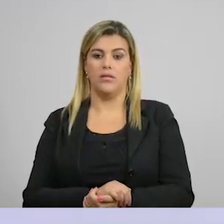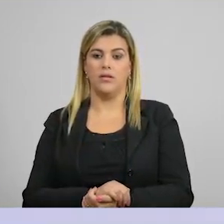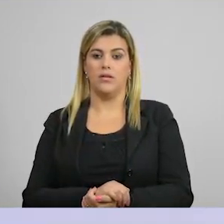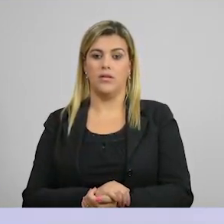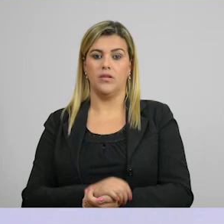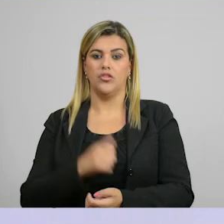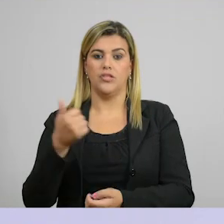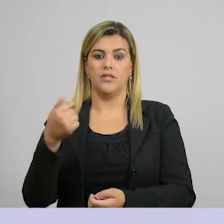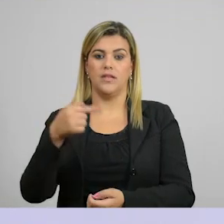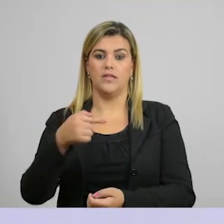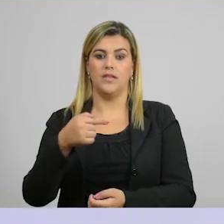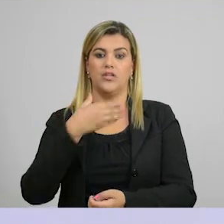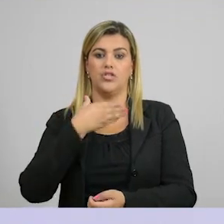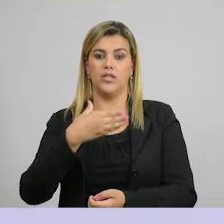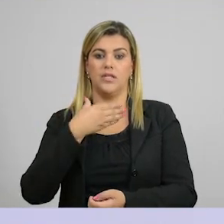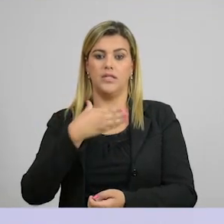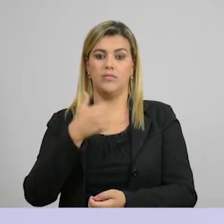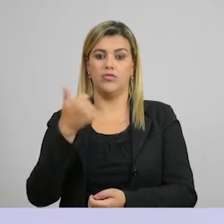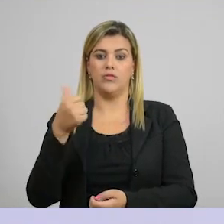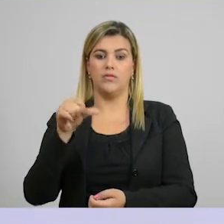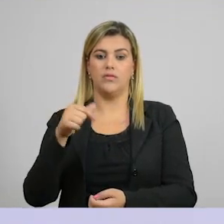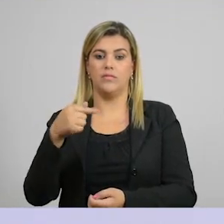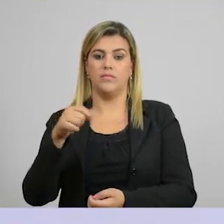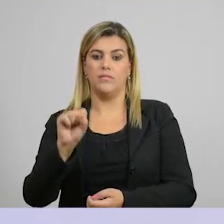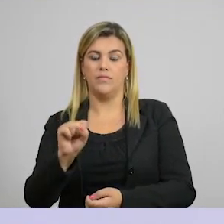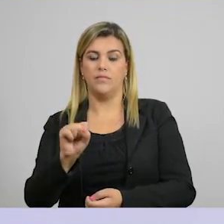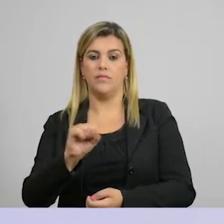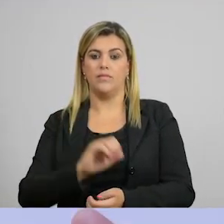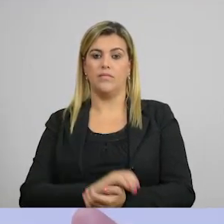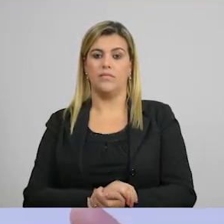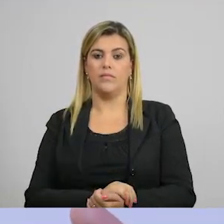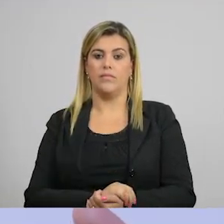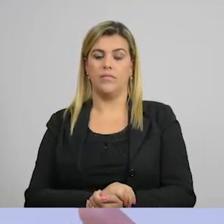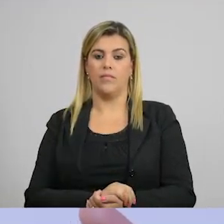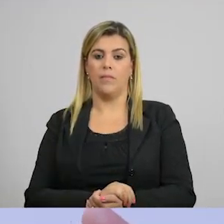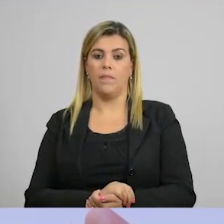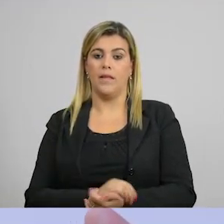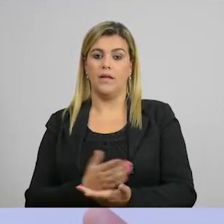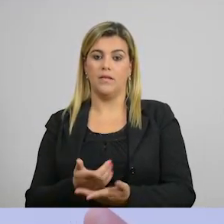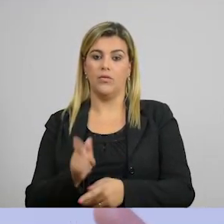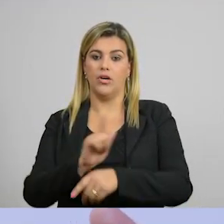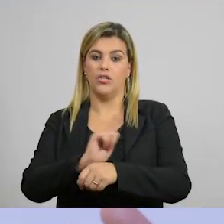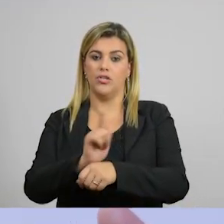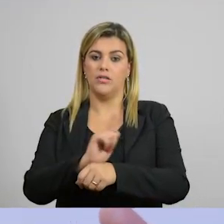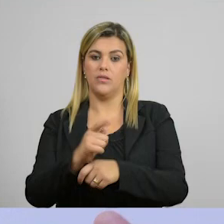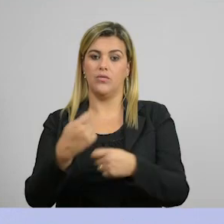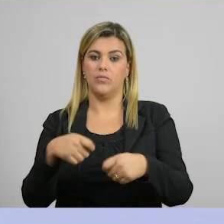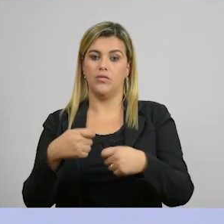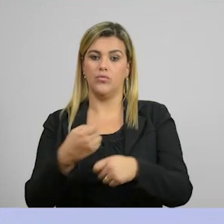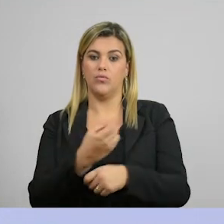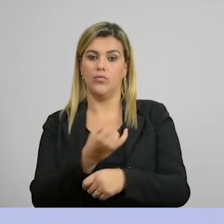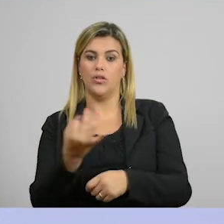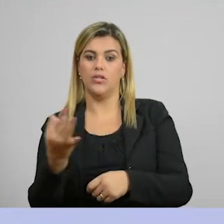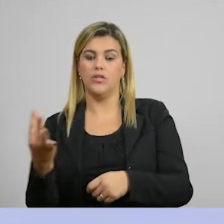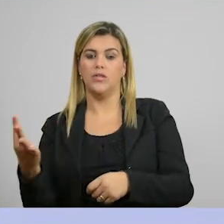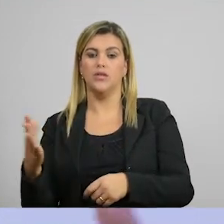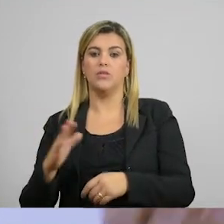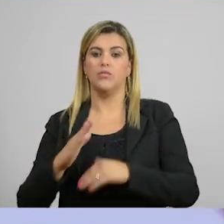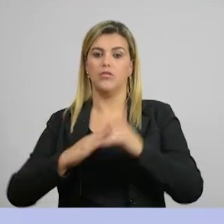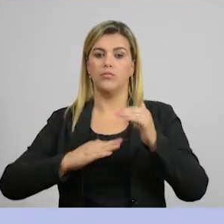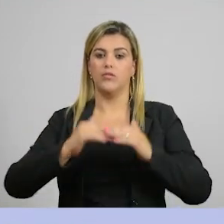Isso. Apesar de ser de 17 de dezembro de 75. E aí essa gestão